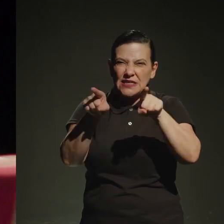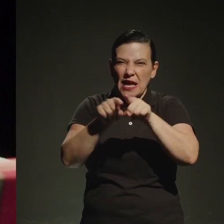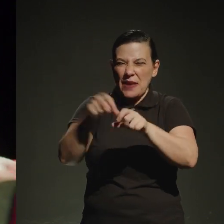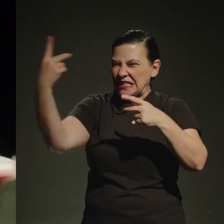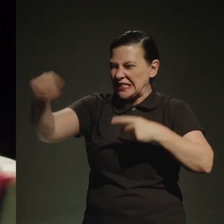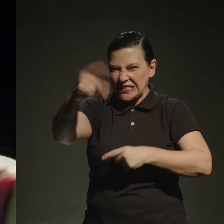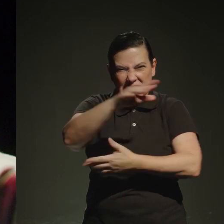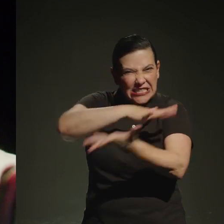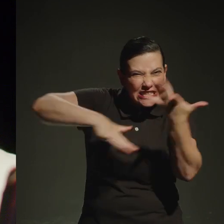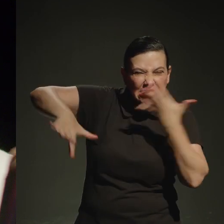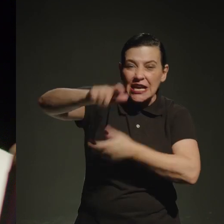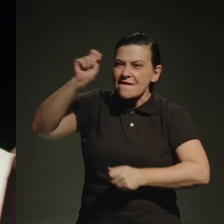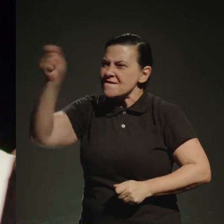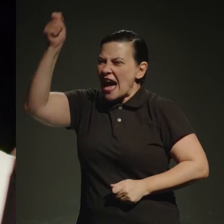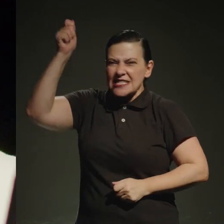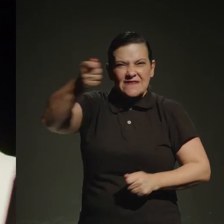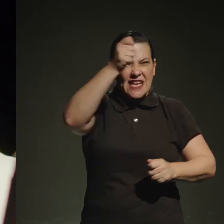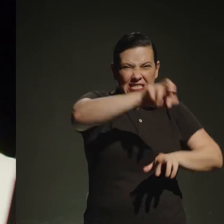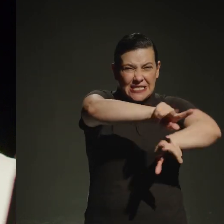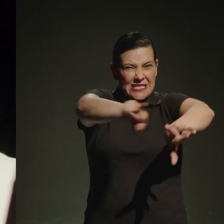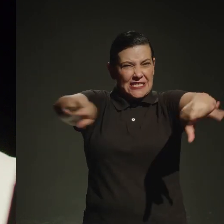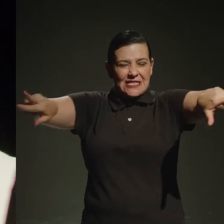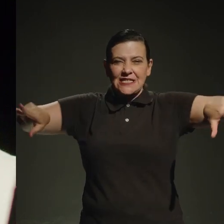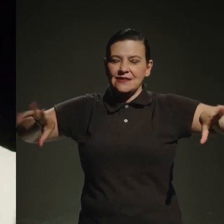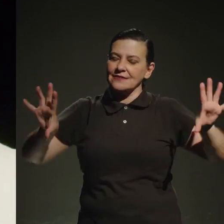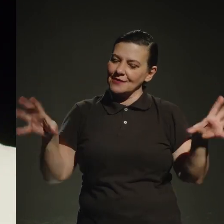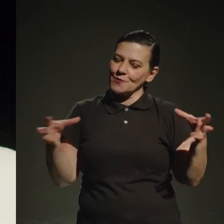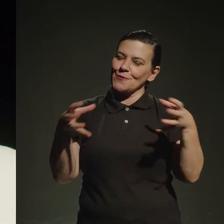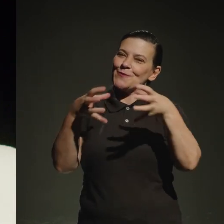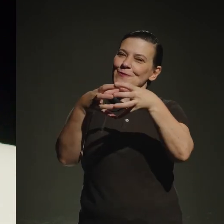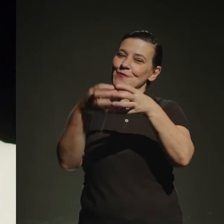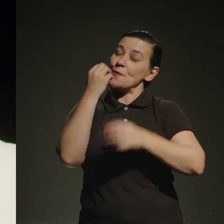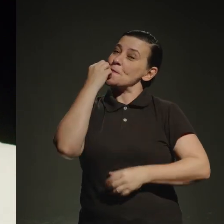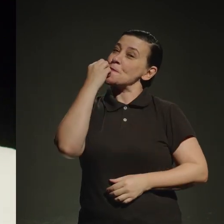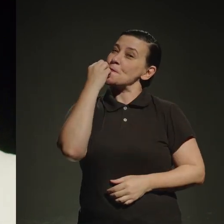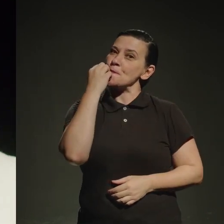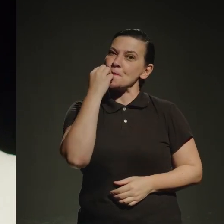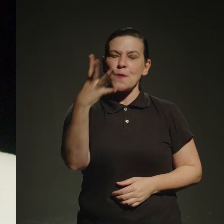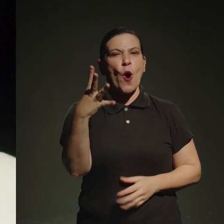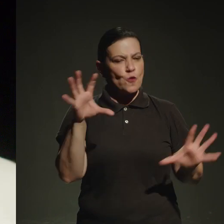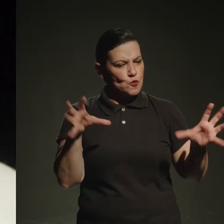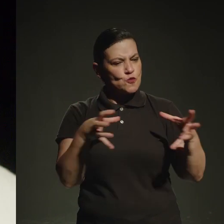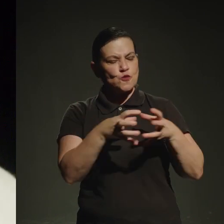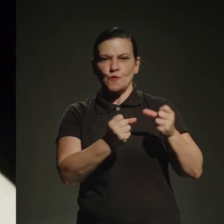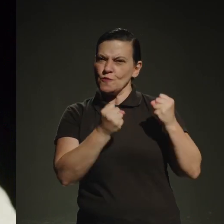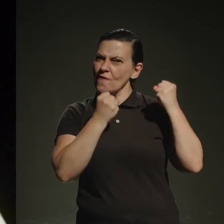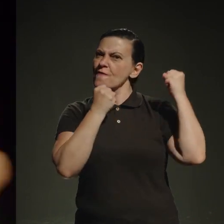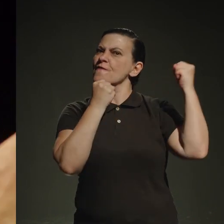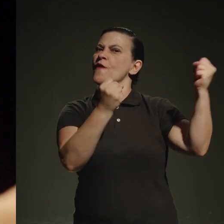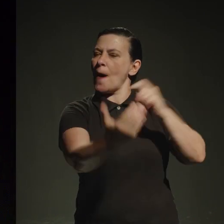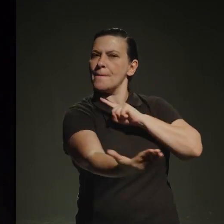primeiro canto do galo branco, até o primeiro raio de sol da aurora. Ninfas, arcanjos,